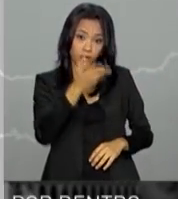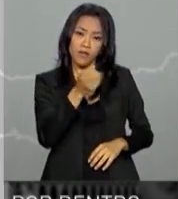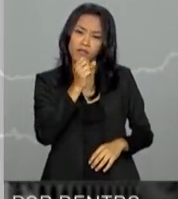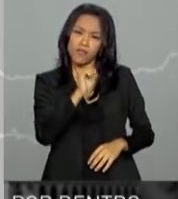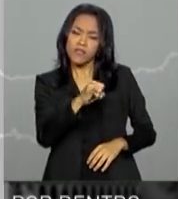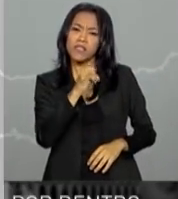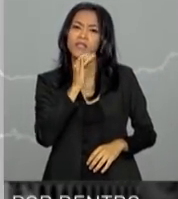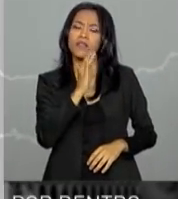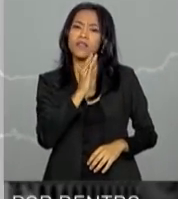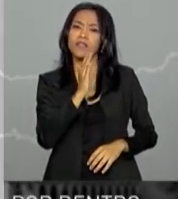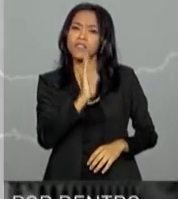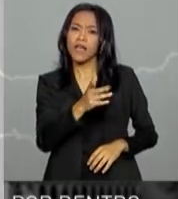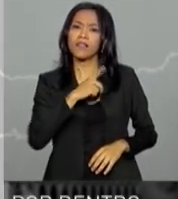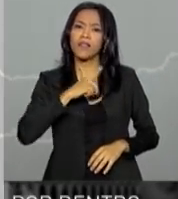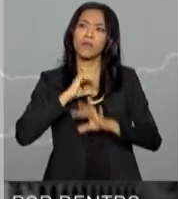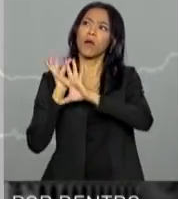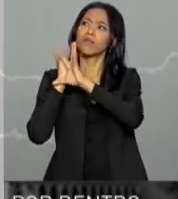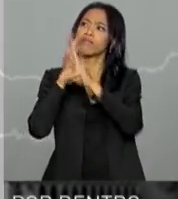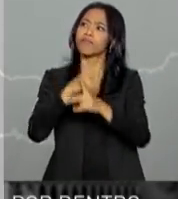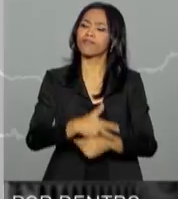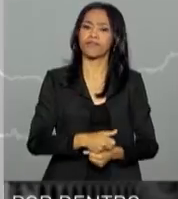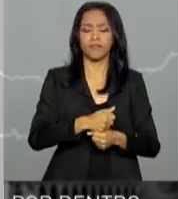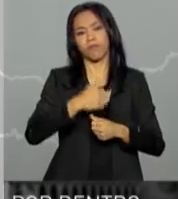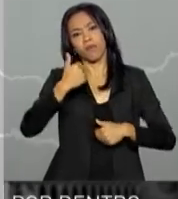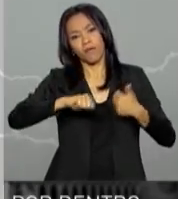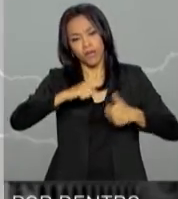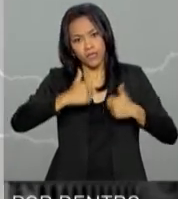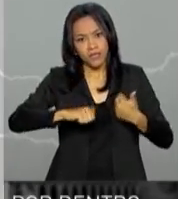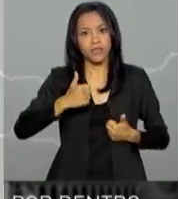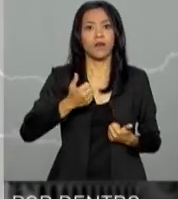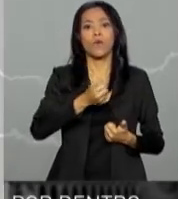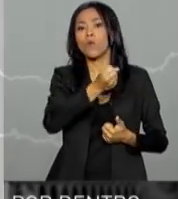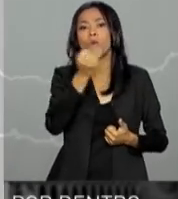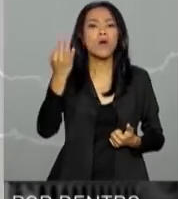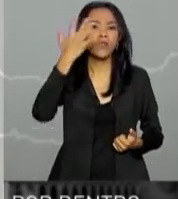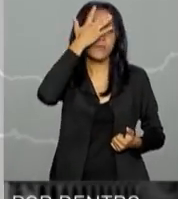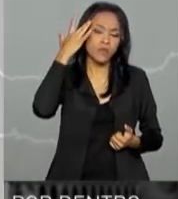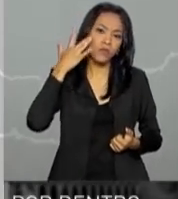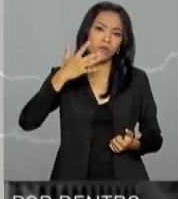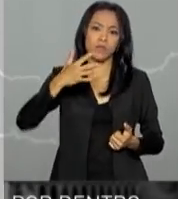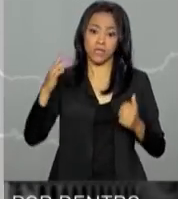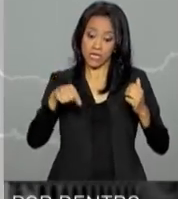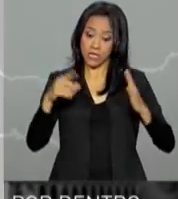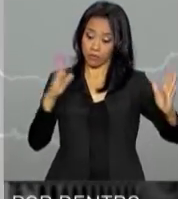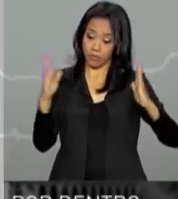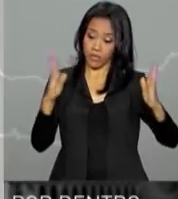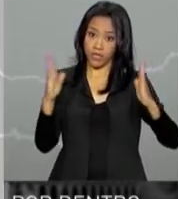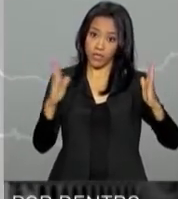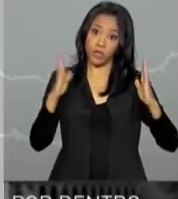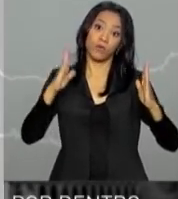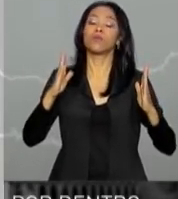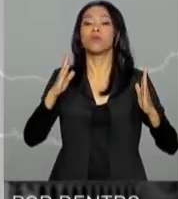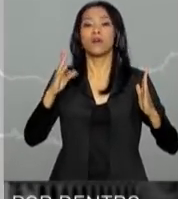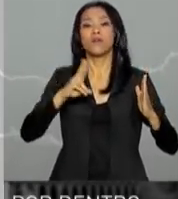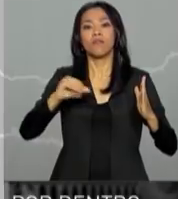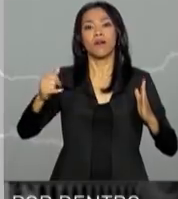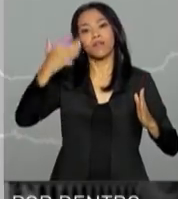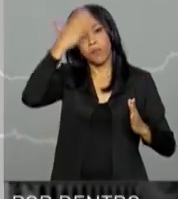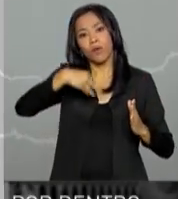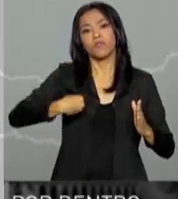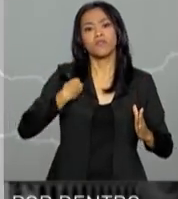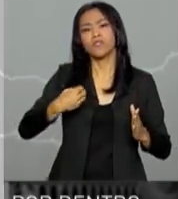não é qualquer a expectativa inicial de pessoas que fariam a prova de vida neste período quantas já fizeram e se há uma